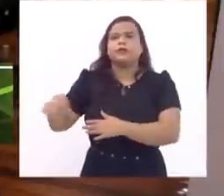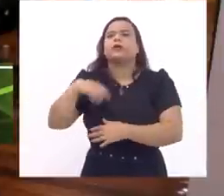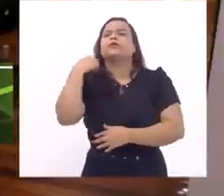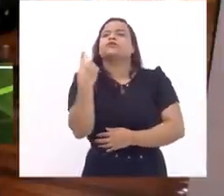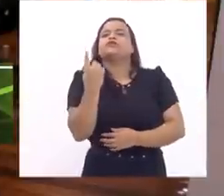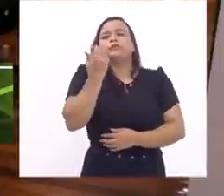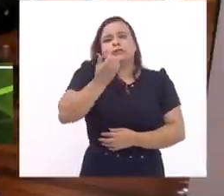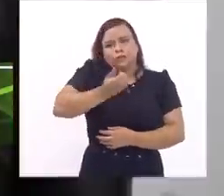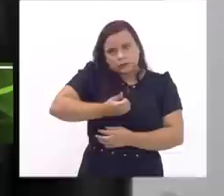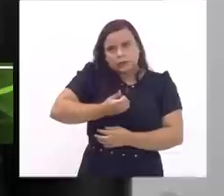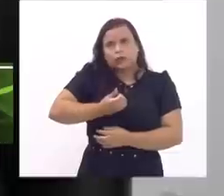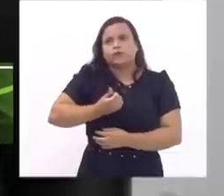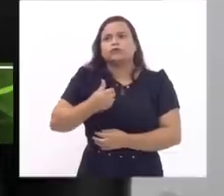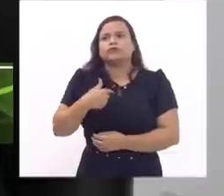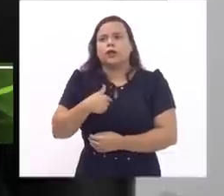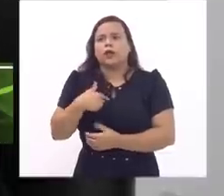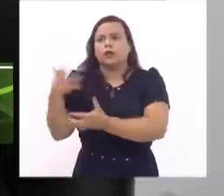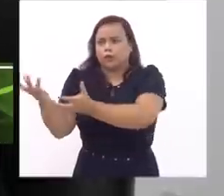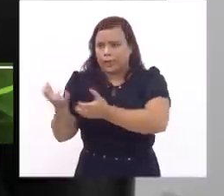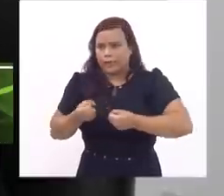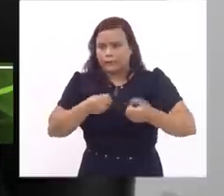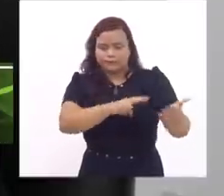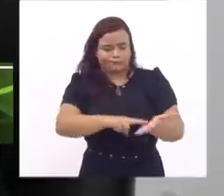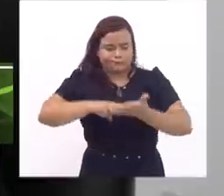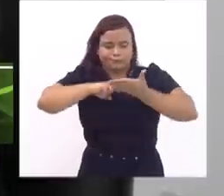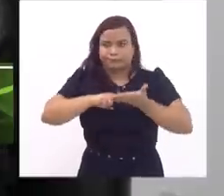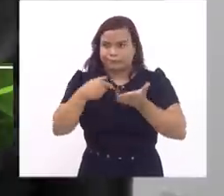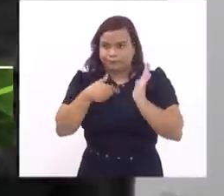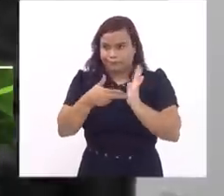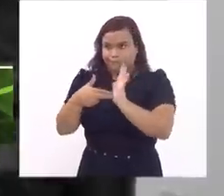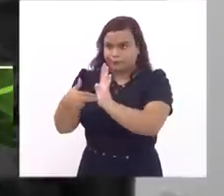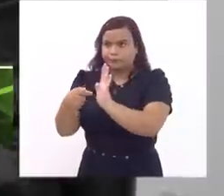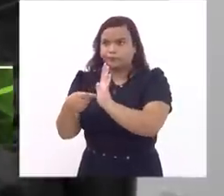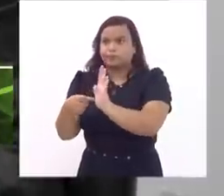16, senhor presidente, eu recebi aqui, quero encaminhar a Vossa Excelência.